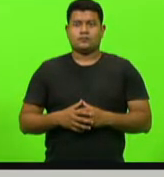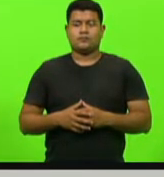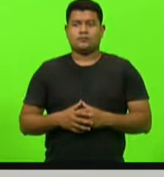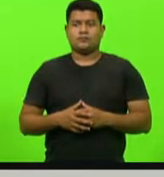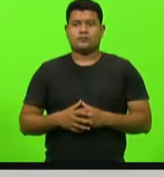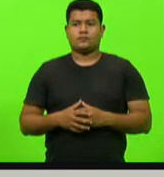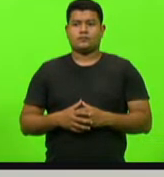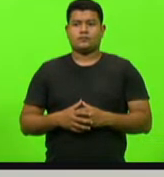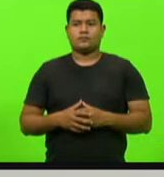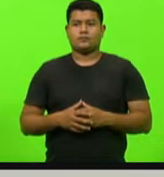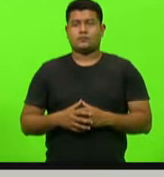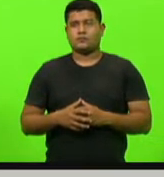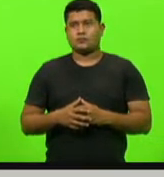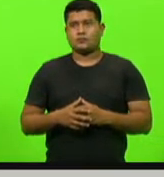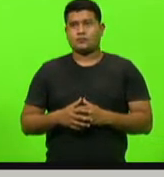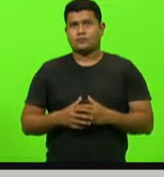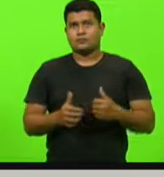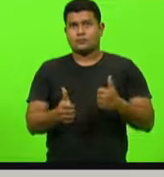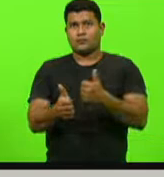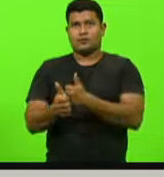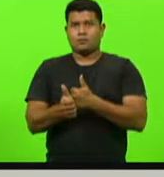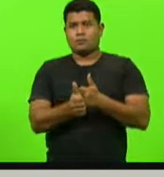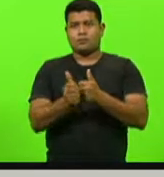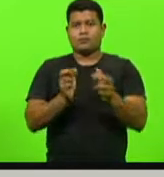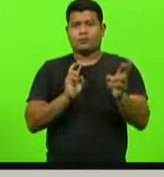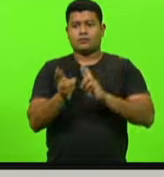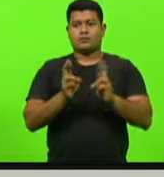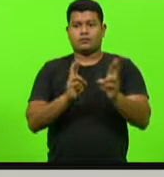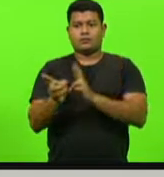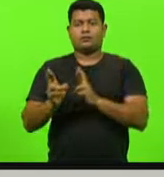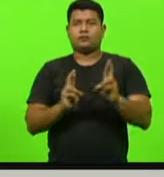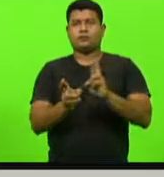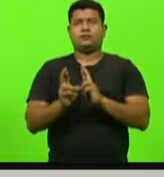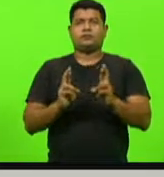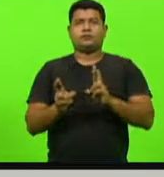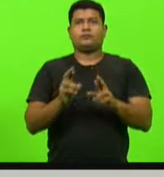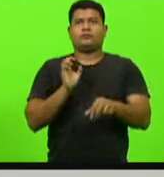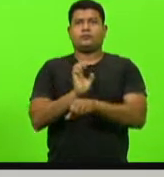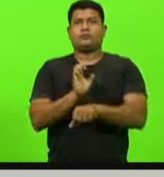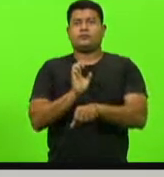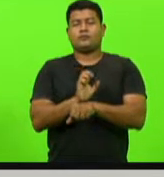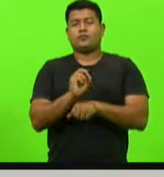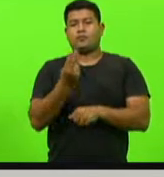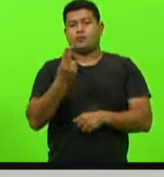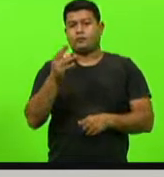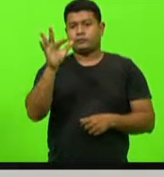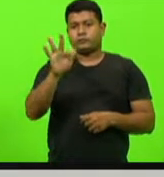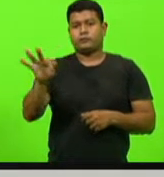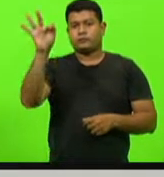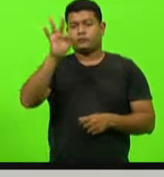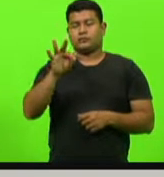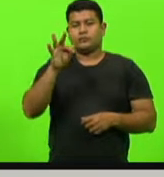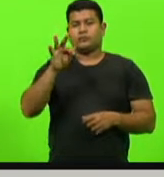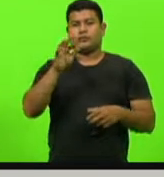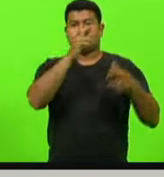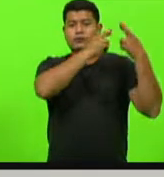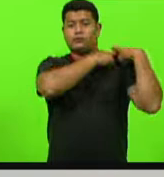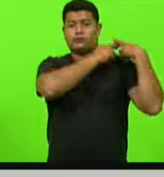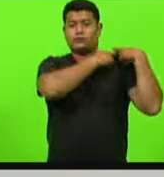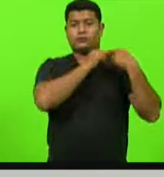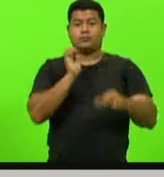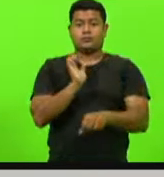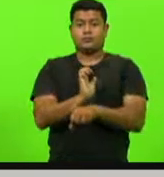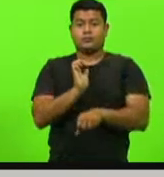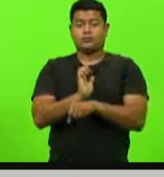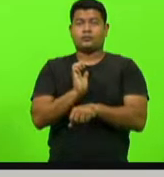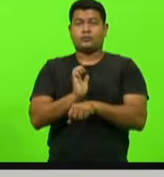adjacentes às rodovias estaduais e federais delegadas ao Estado, por empresas